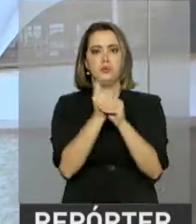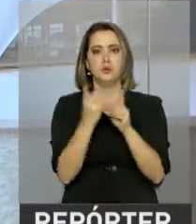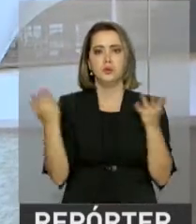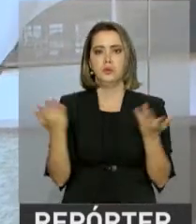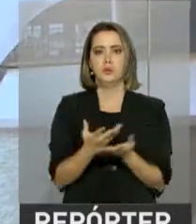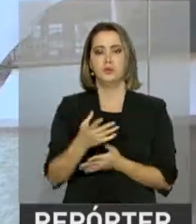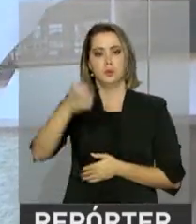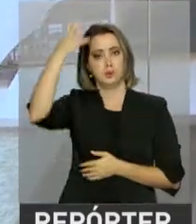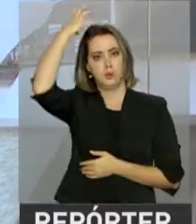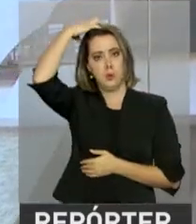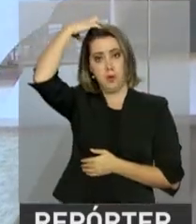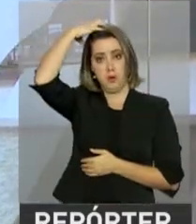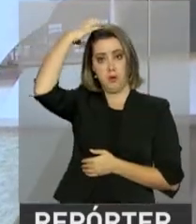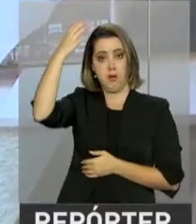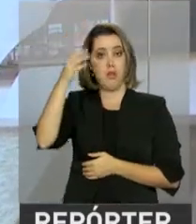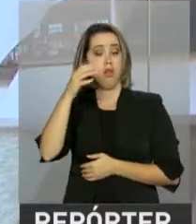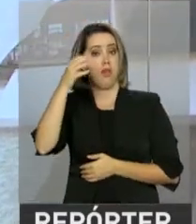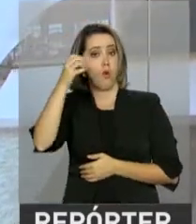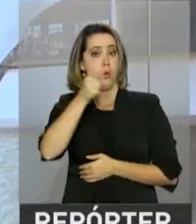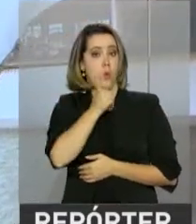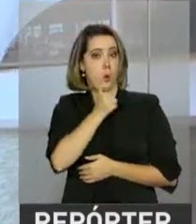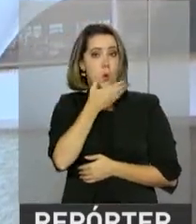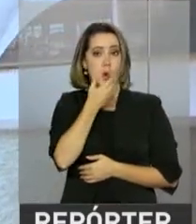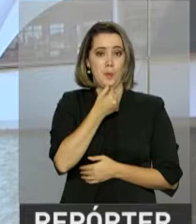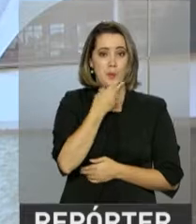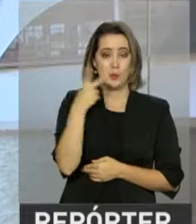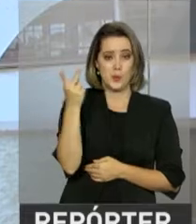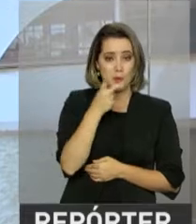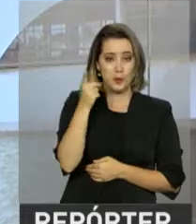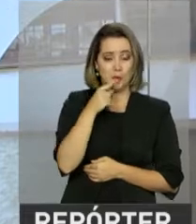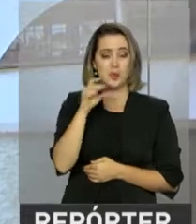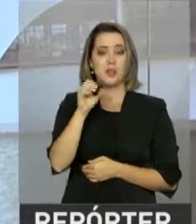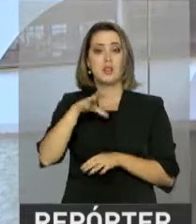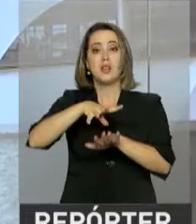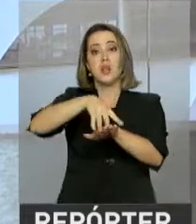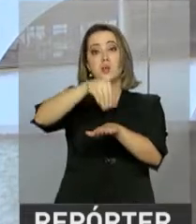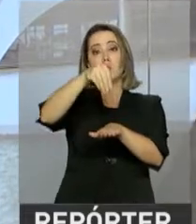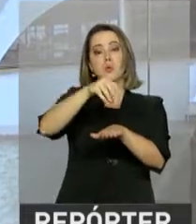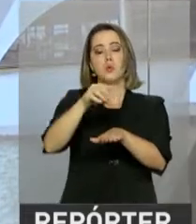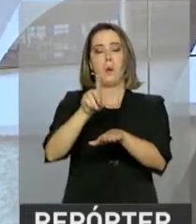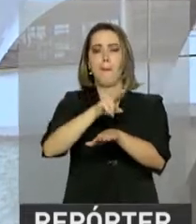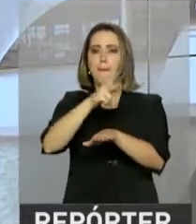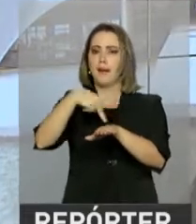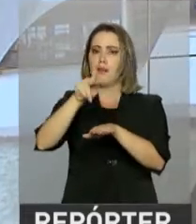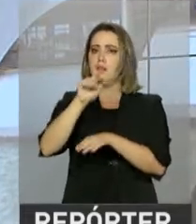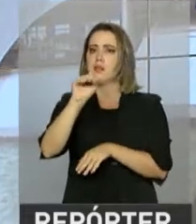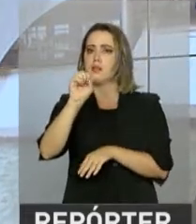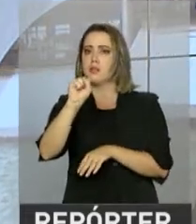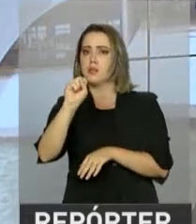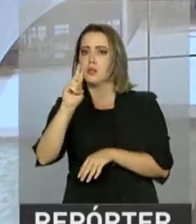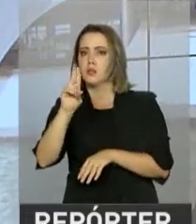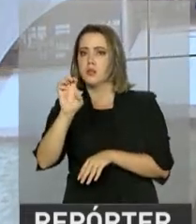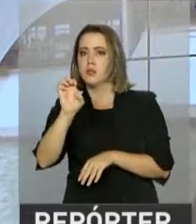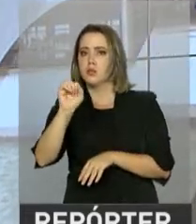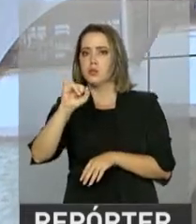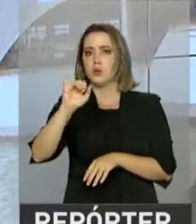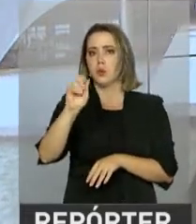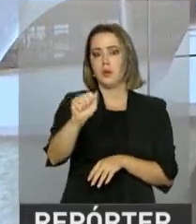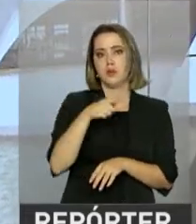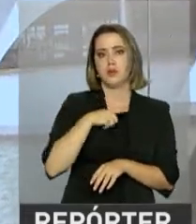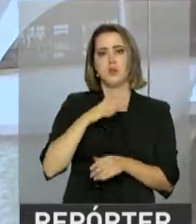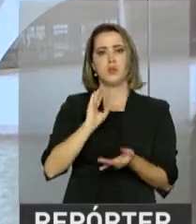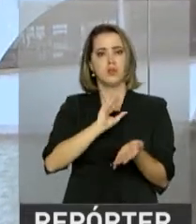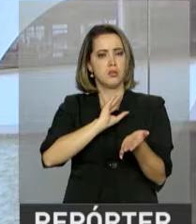hoje com recados ea rainha silvia da suécia para discutir relações comerciais investimentos além de direitos das